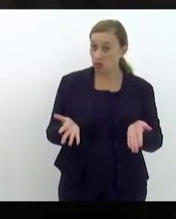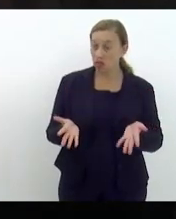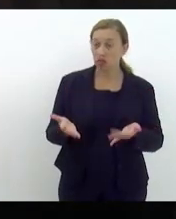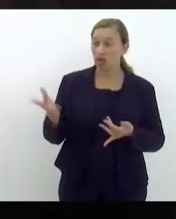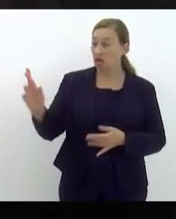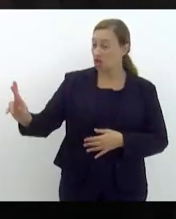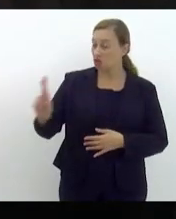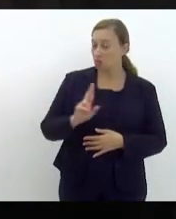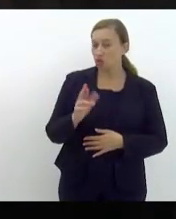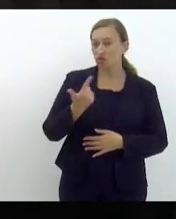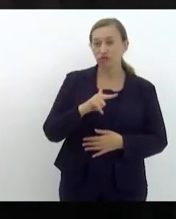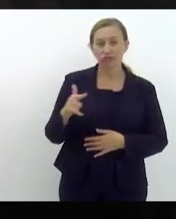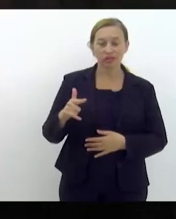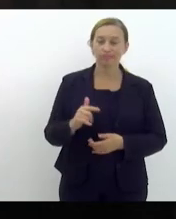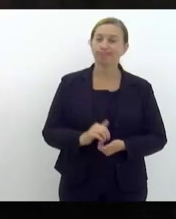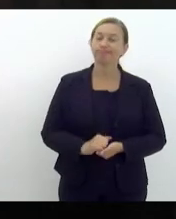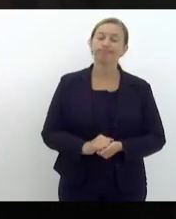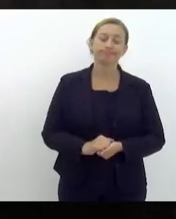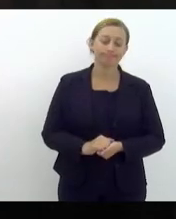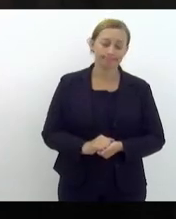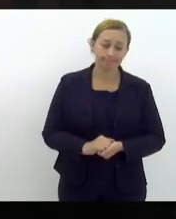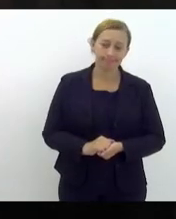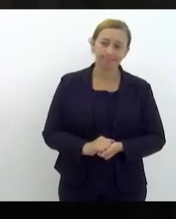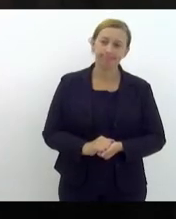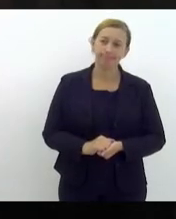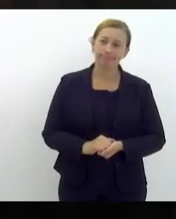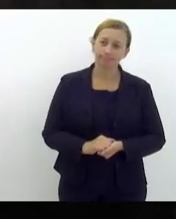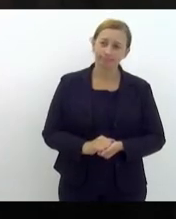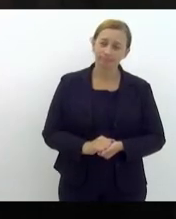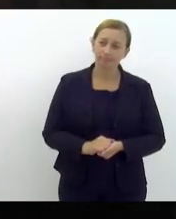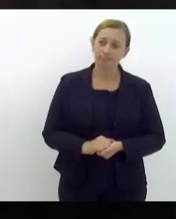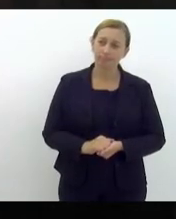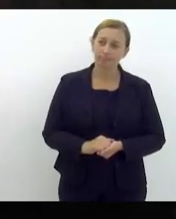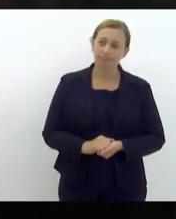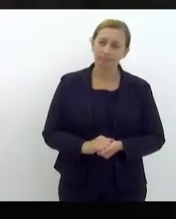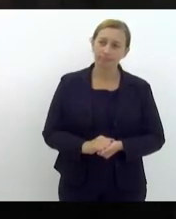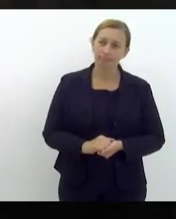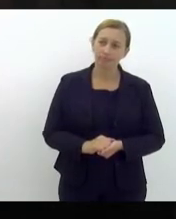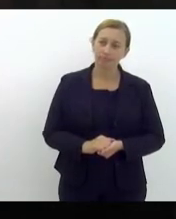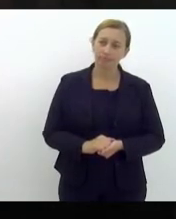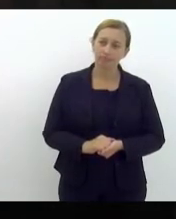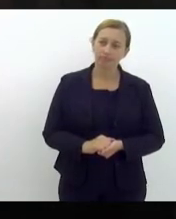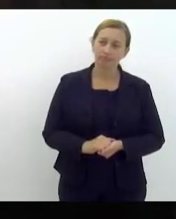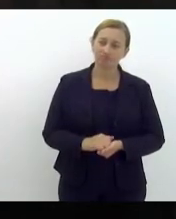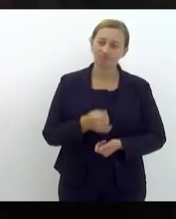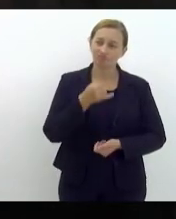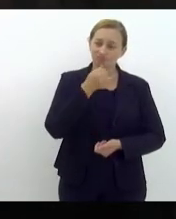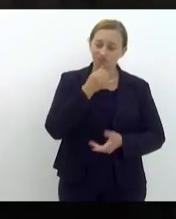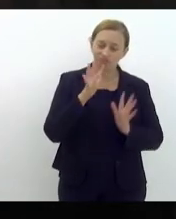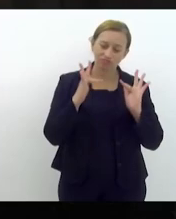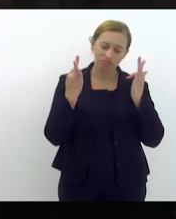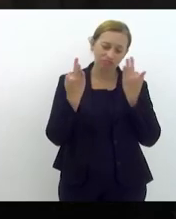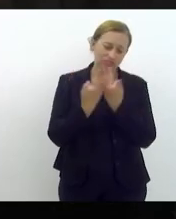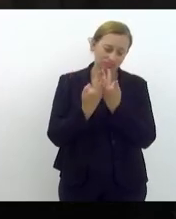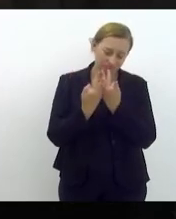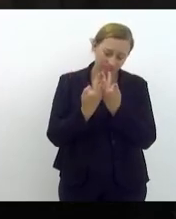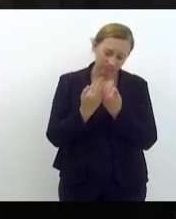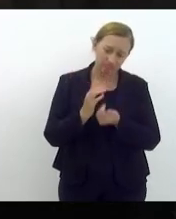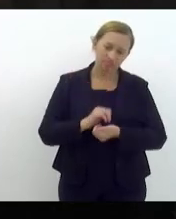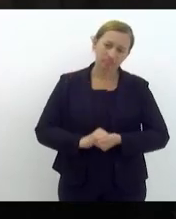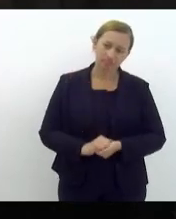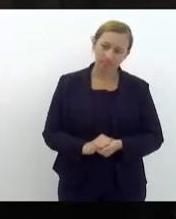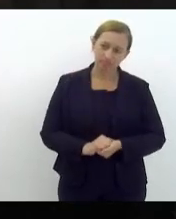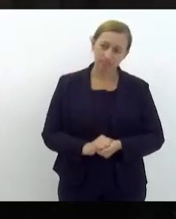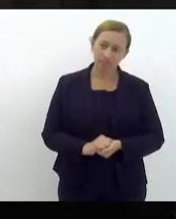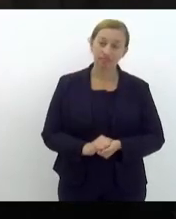resposta do caso isso traz indignação para família traz indignação